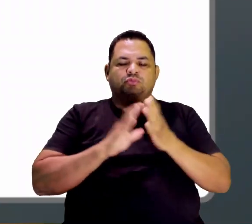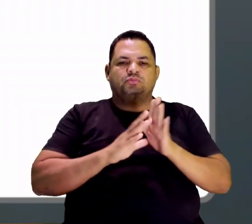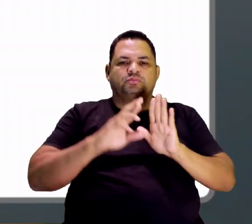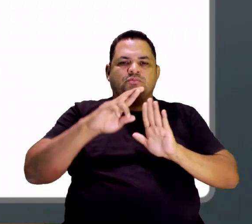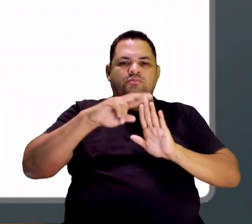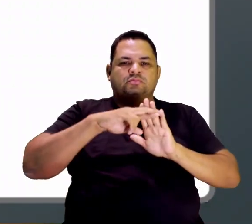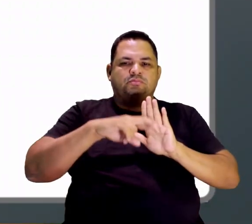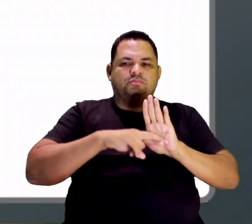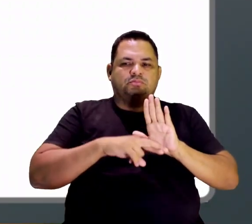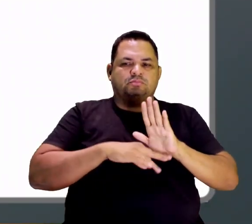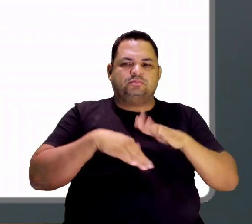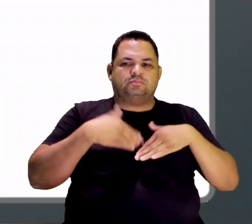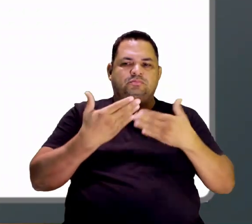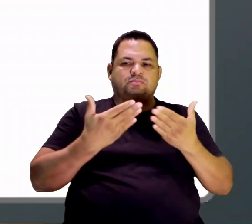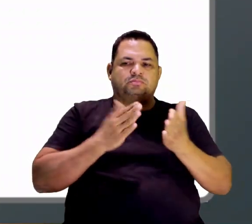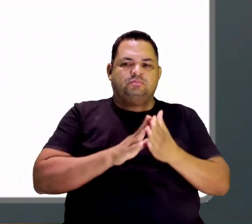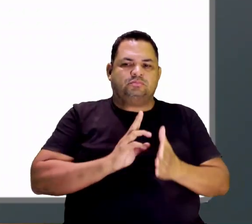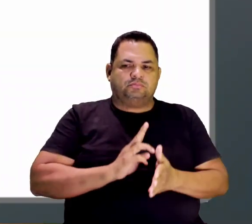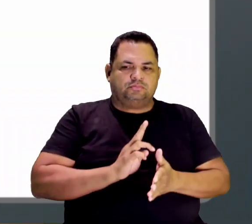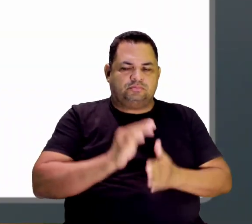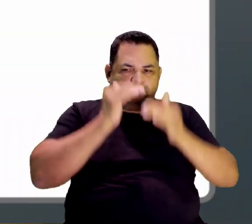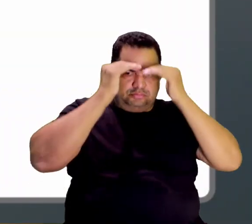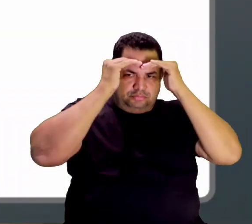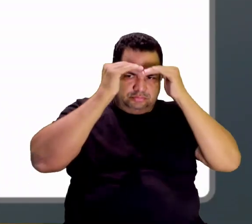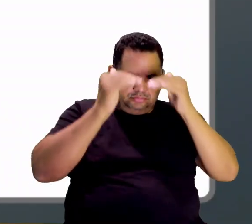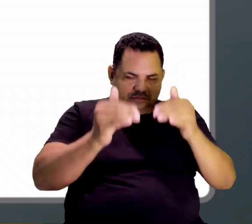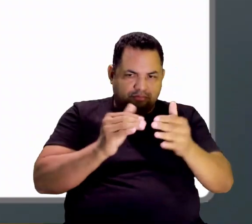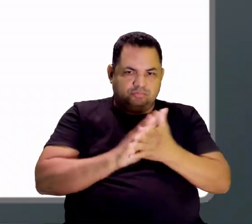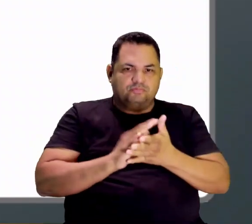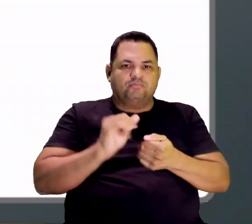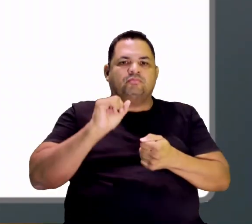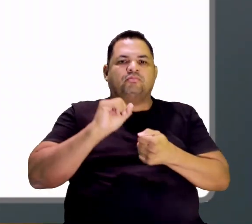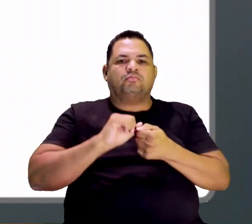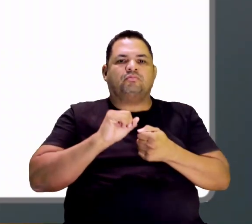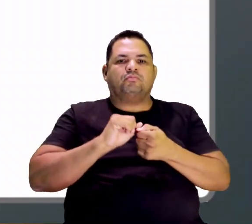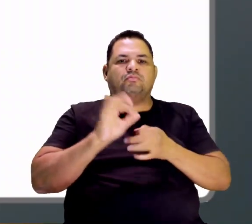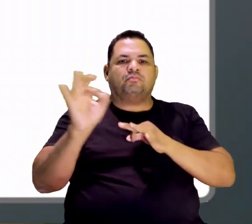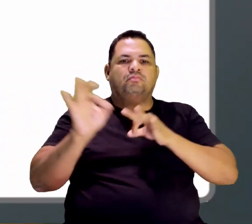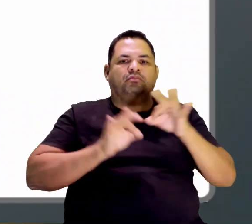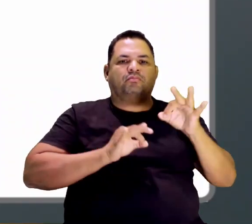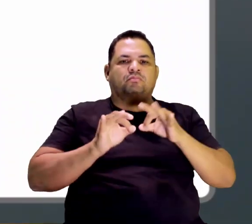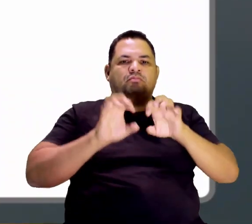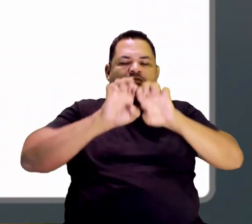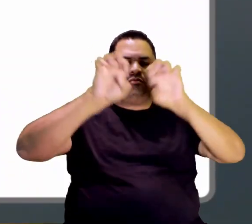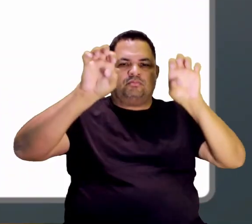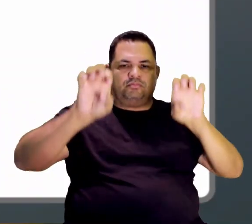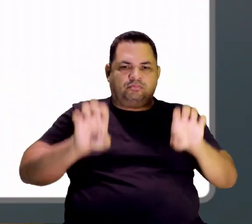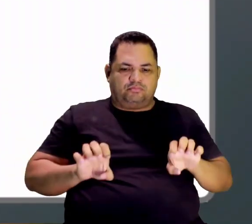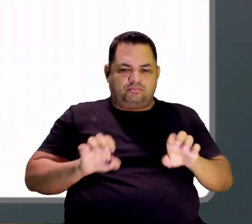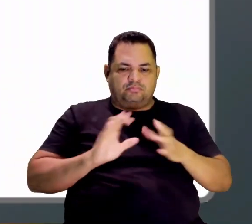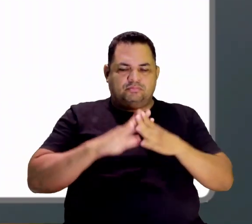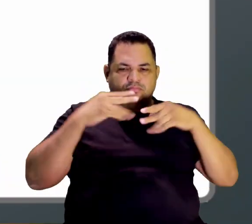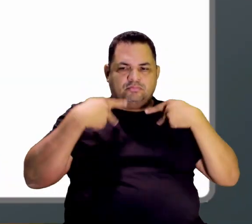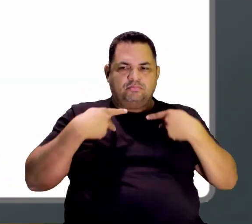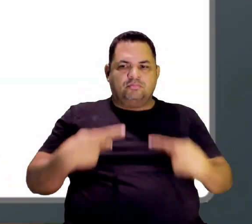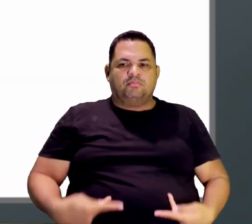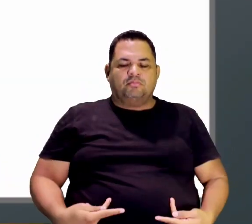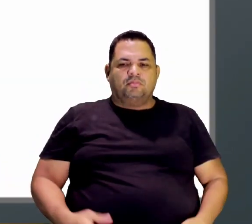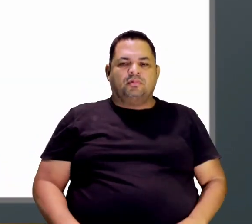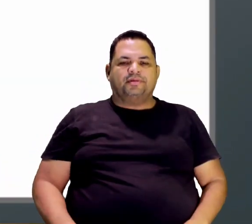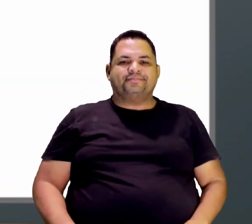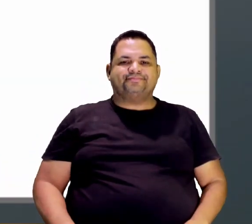antes. Olha só, deixa eu te falar. Quando a gente fala de fundamento, né, da fundamentação, a gente está falando